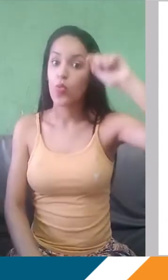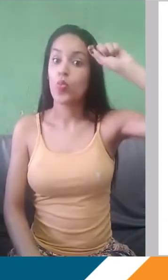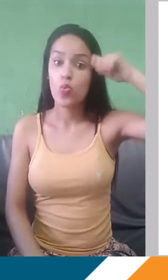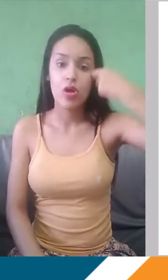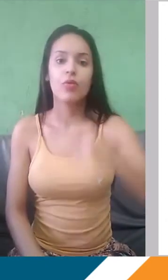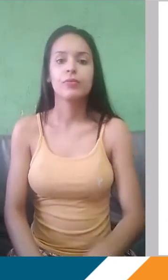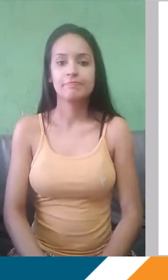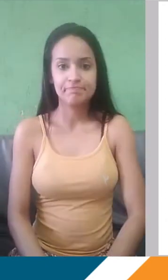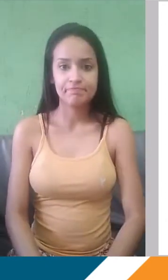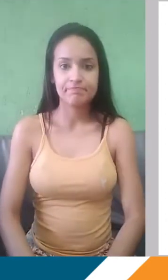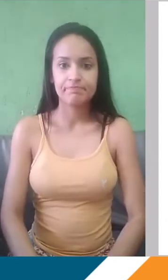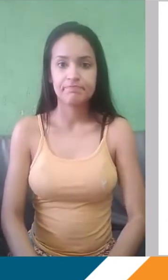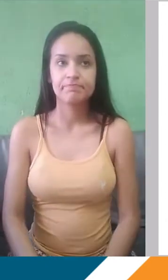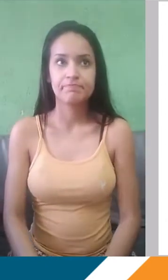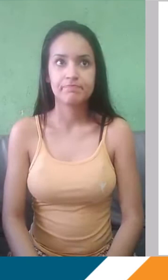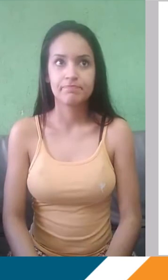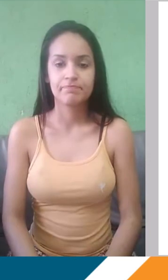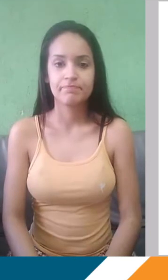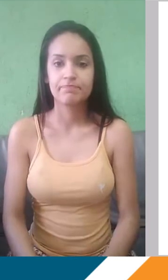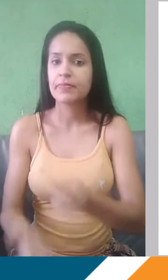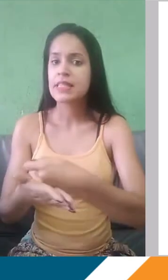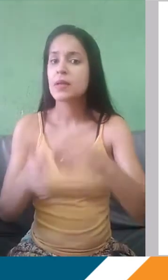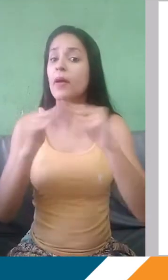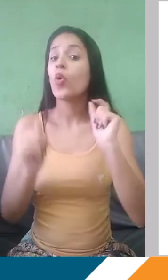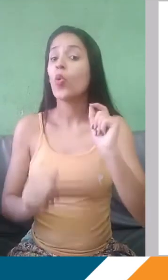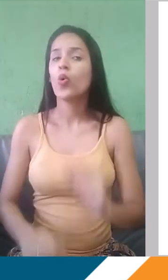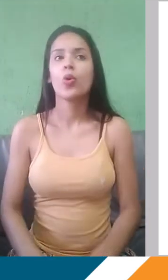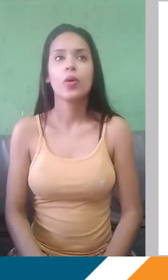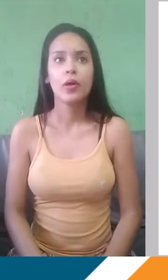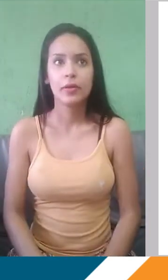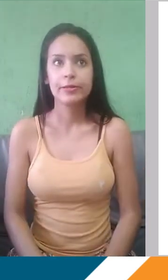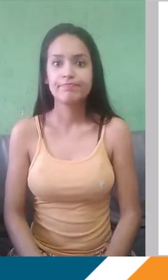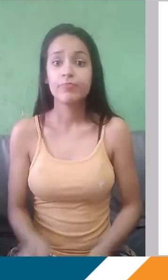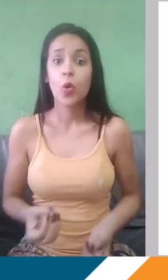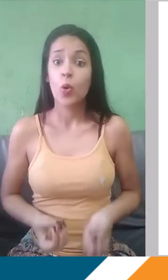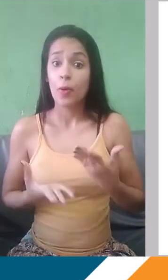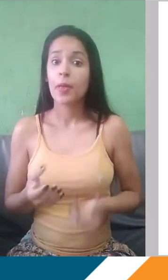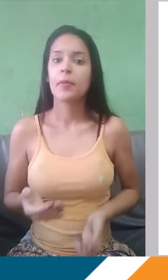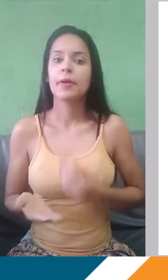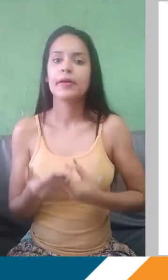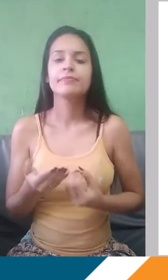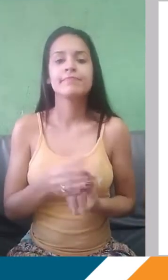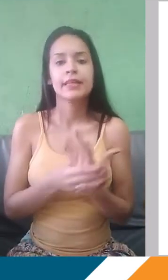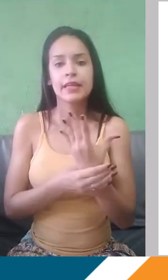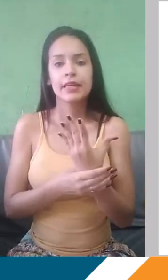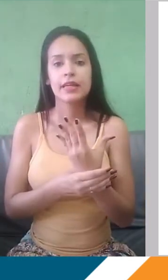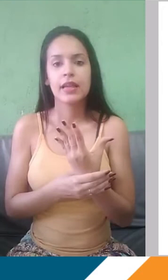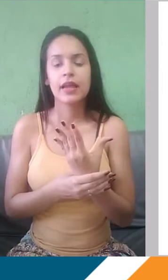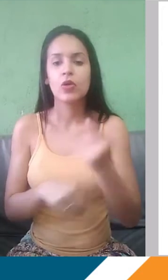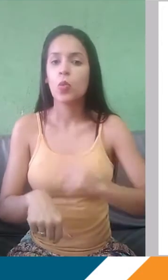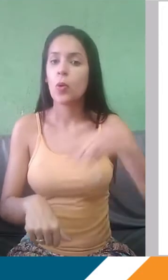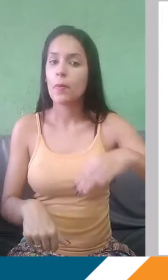negro, o negro. O enunciado da questão diz assim: situado na vigência do regime militar que governou